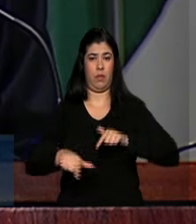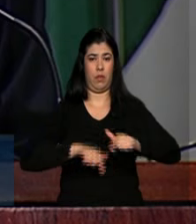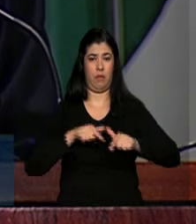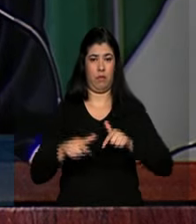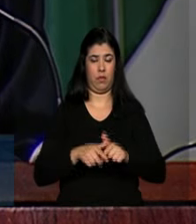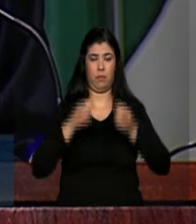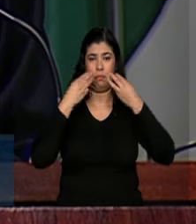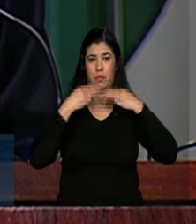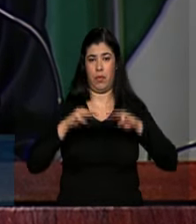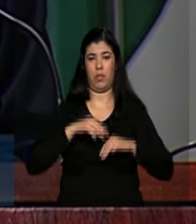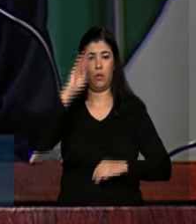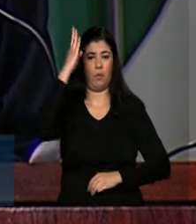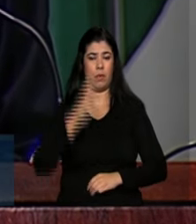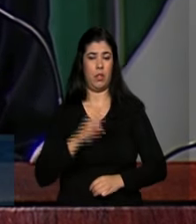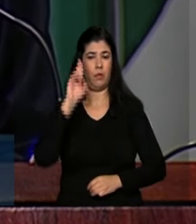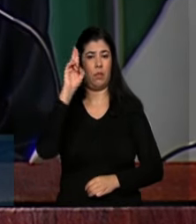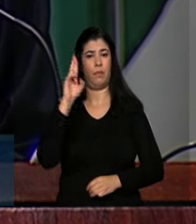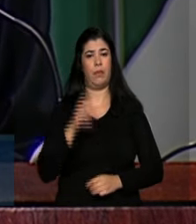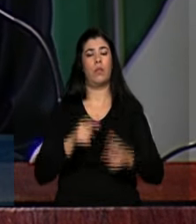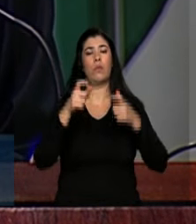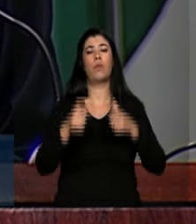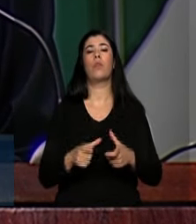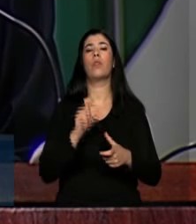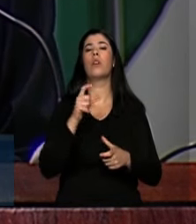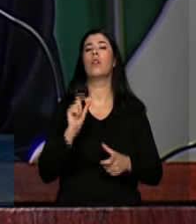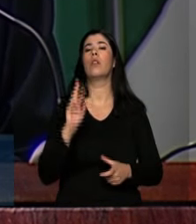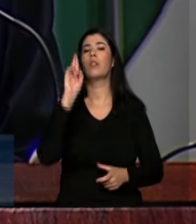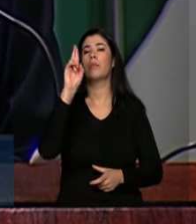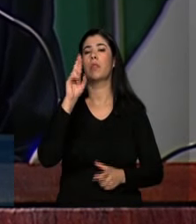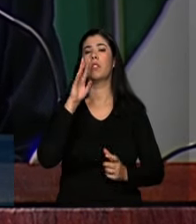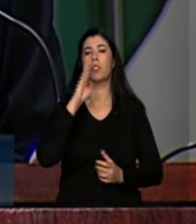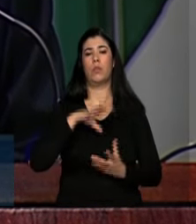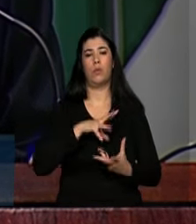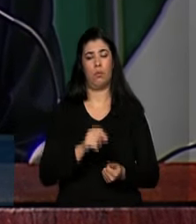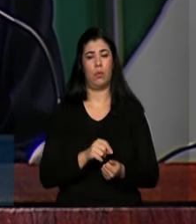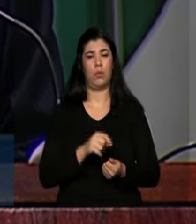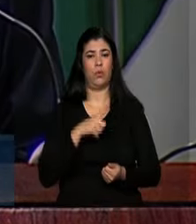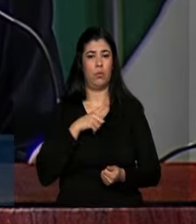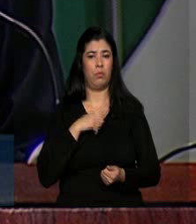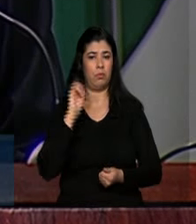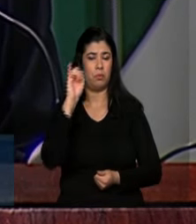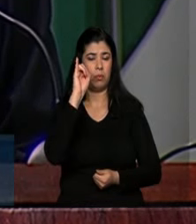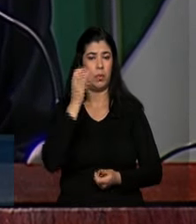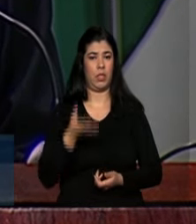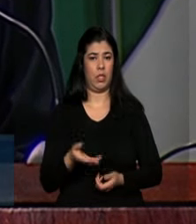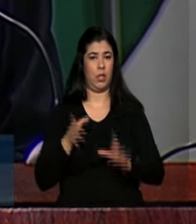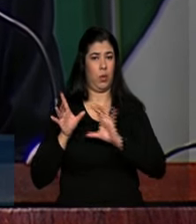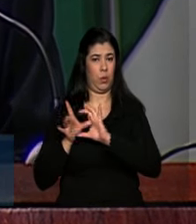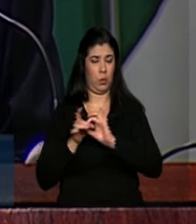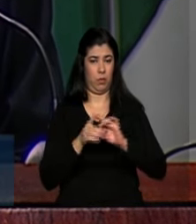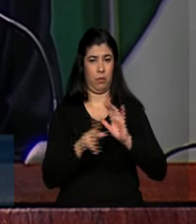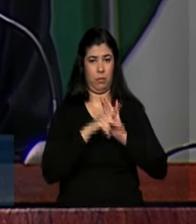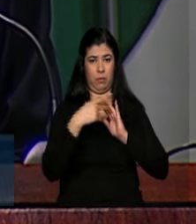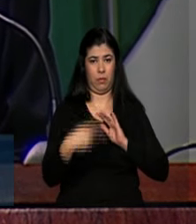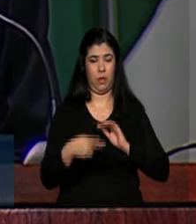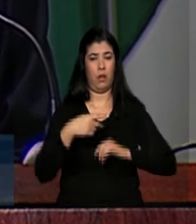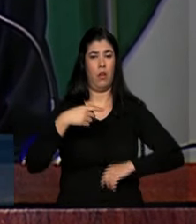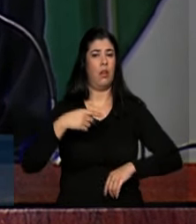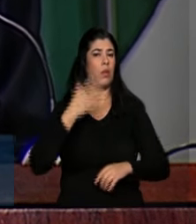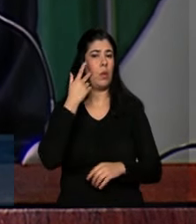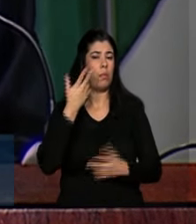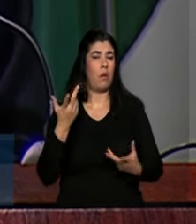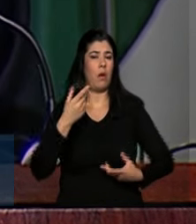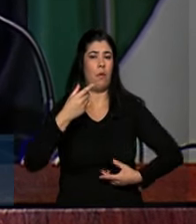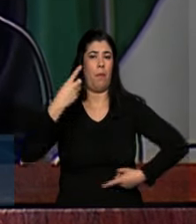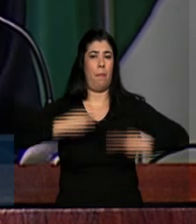ao Brasil um lugar no mundo condizente com sua importância. Nesse contexto, é natural que nossa política externa